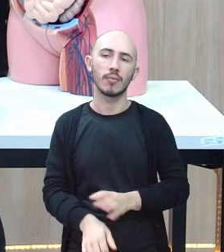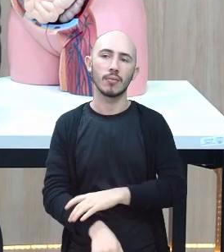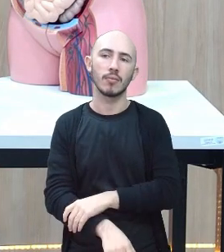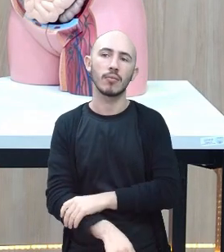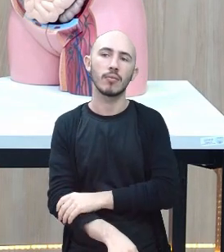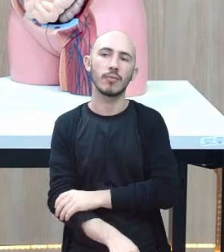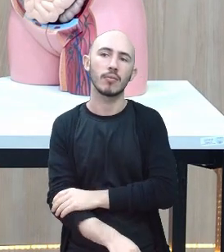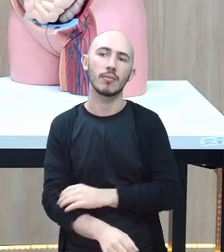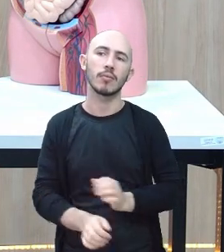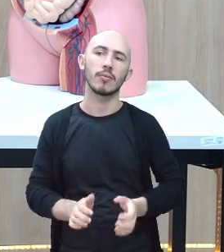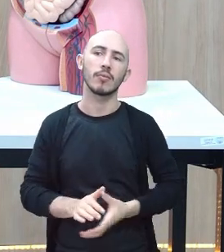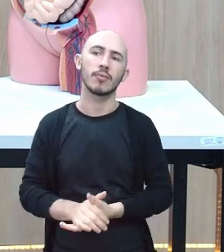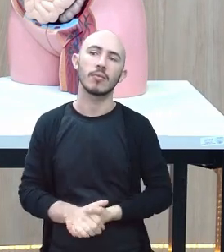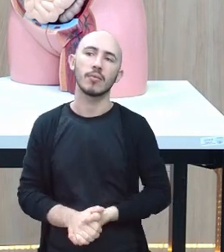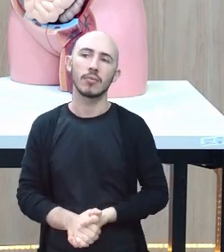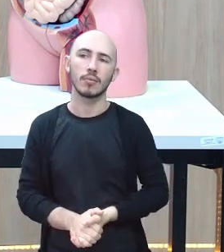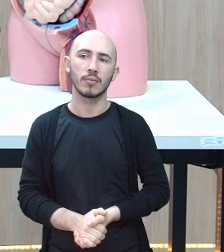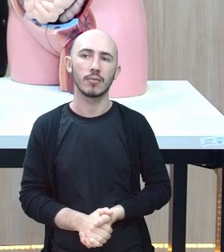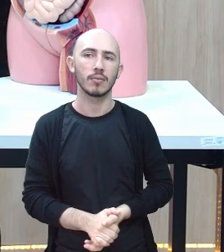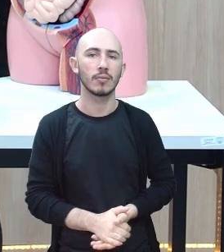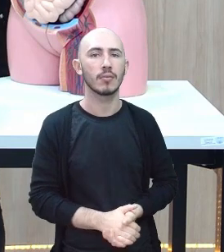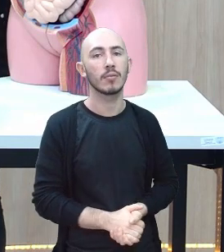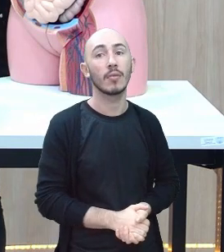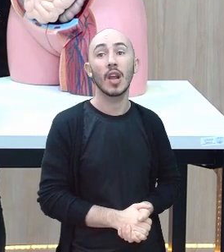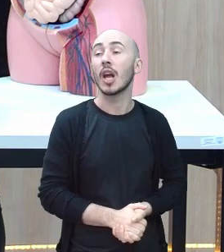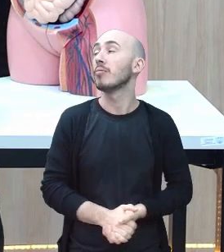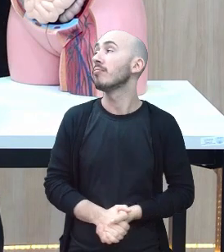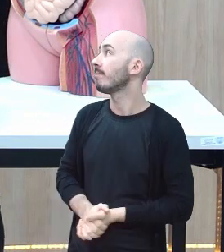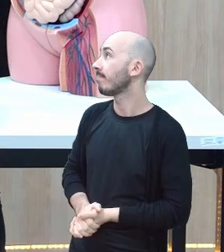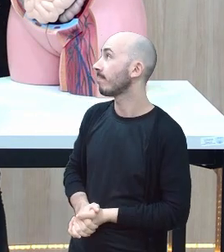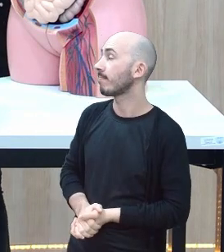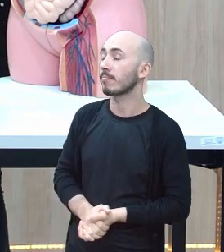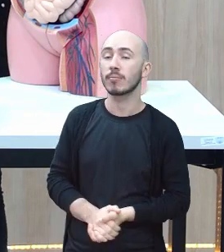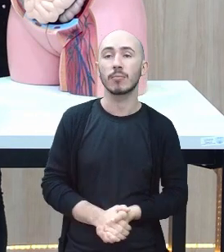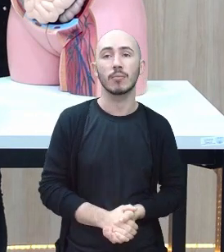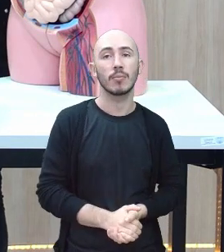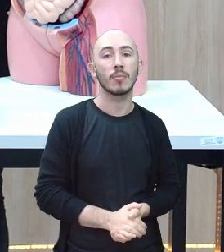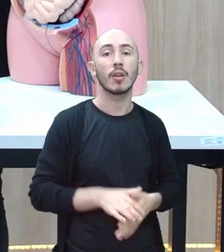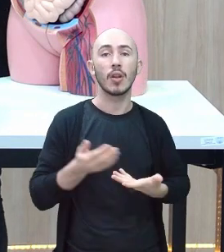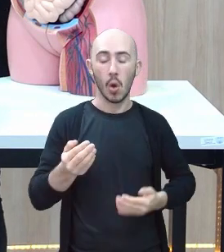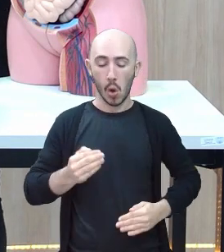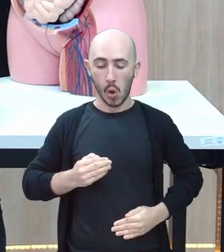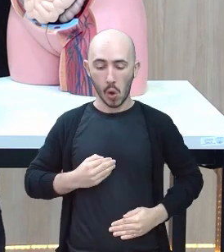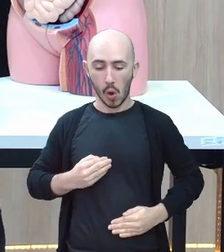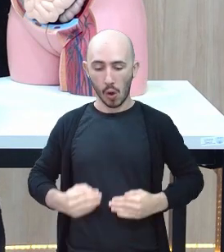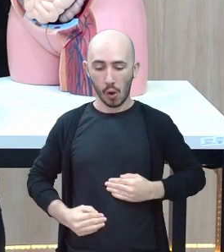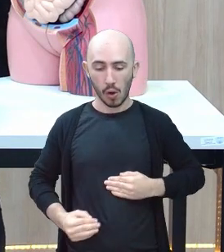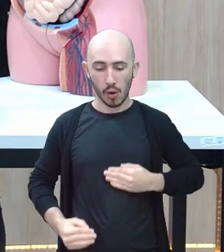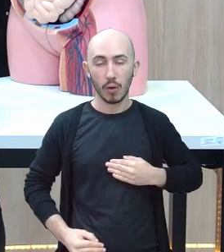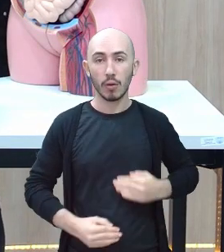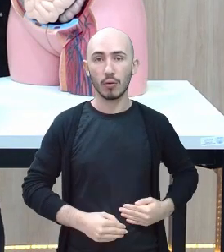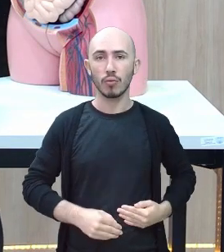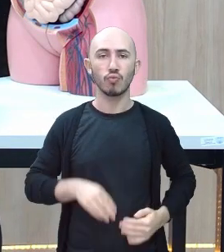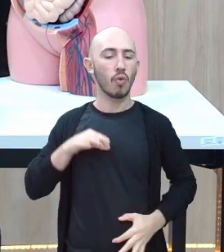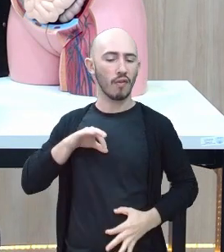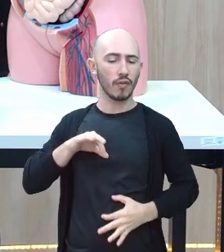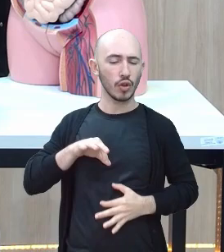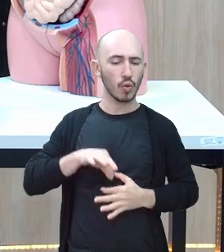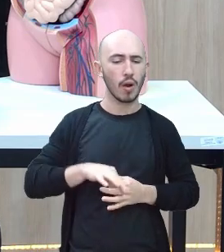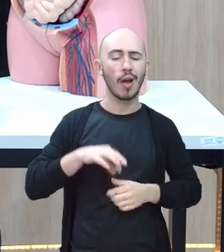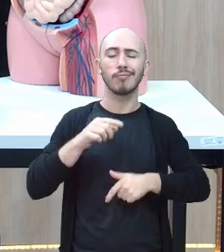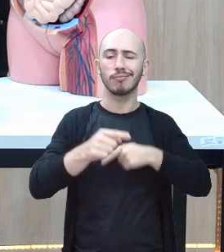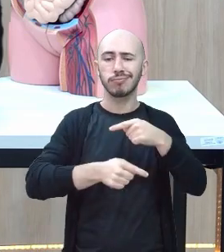Os órgãos, em um sistema de órgãos, eles trabalham juntos para completarem as suas tarefas.